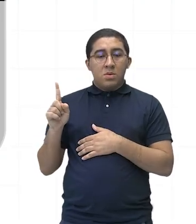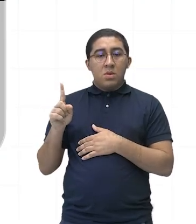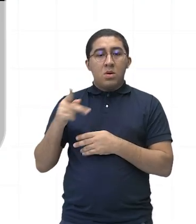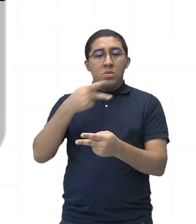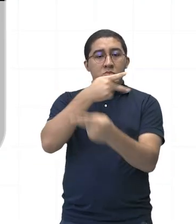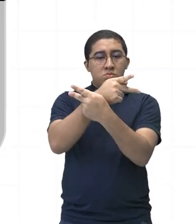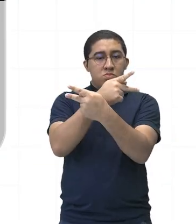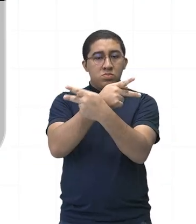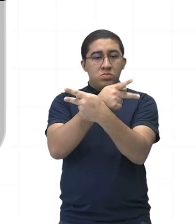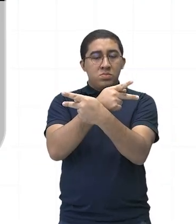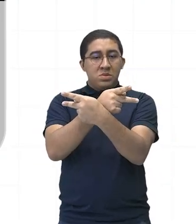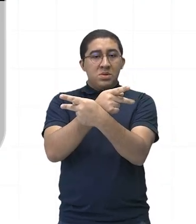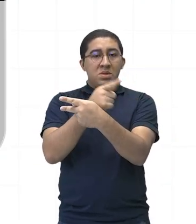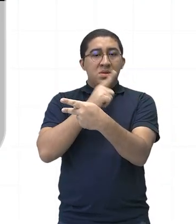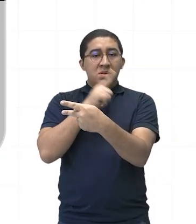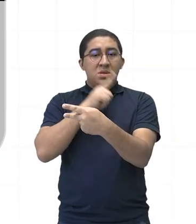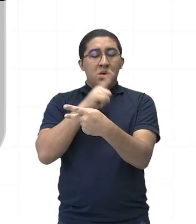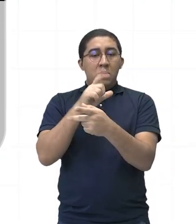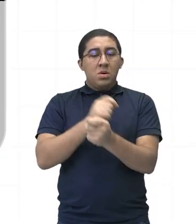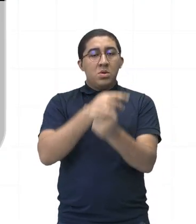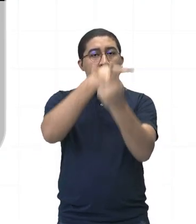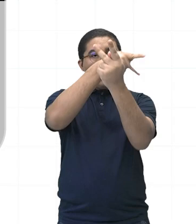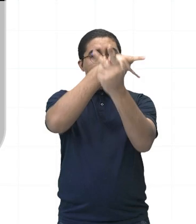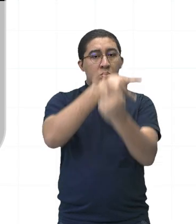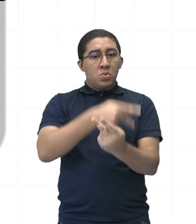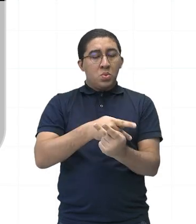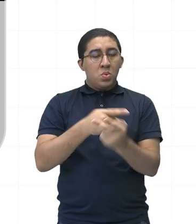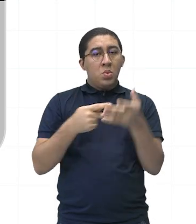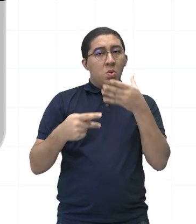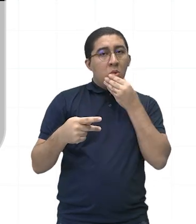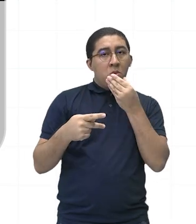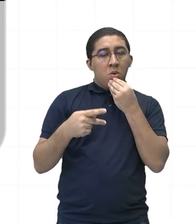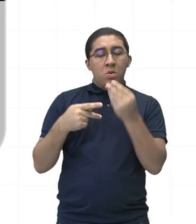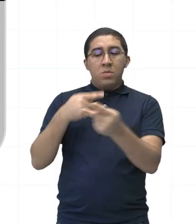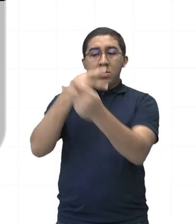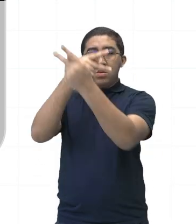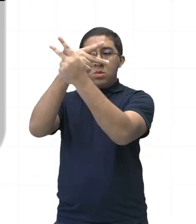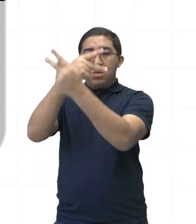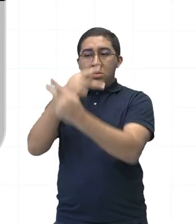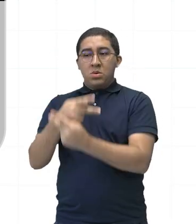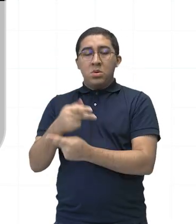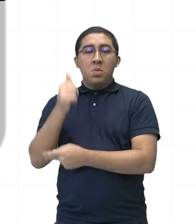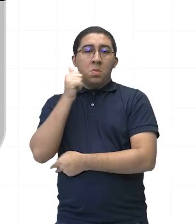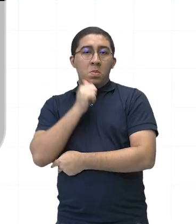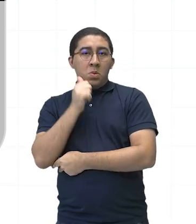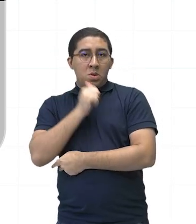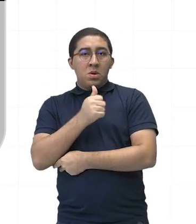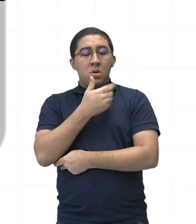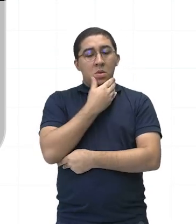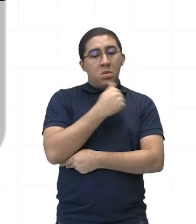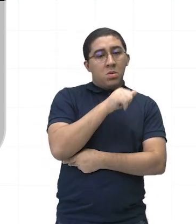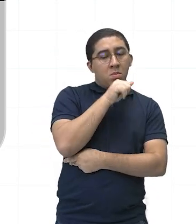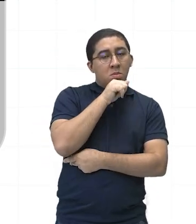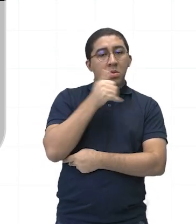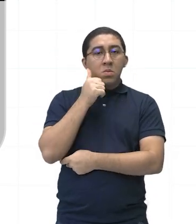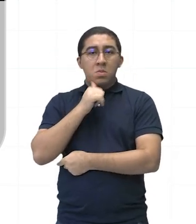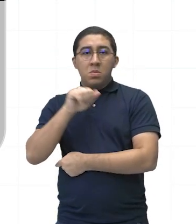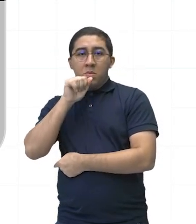desapareceu a membrana nuclear. Vemos aqui um conjunto de cromossomos vindo de origem materna e outro de origem